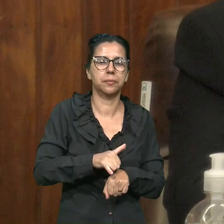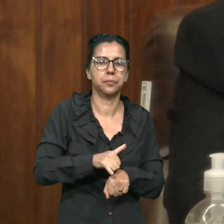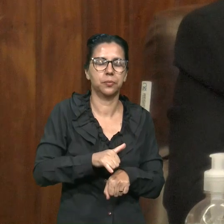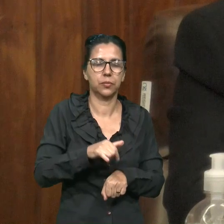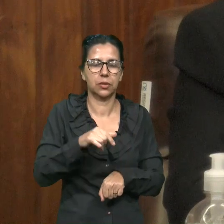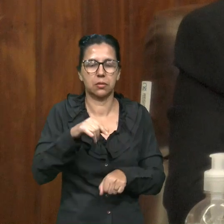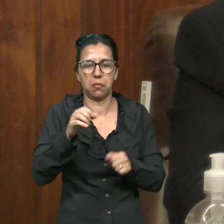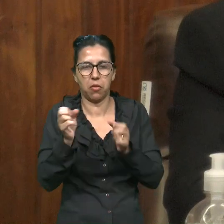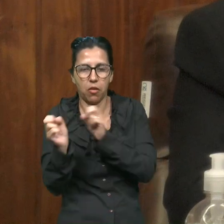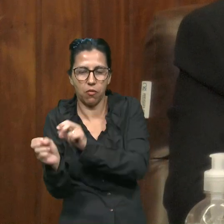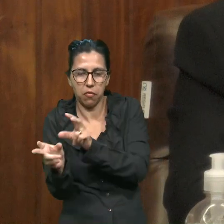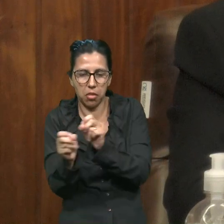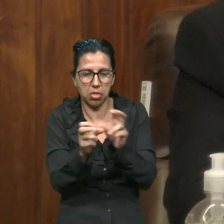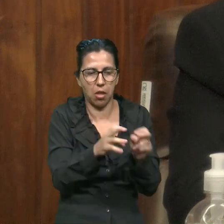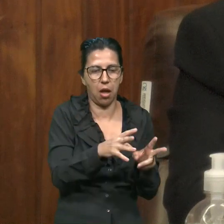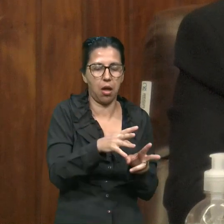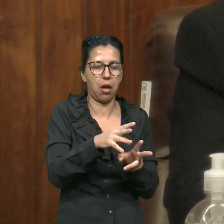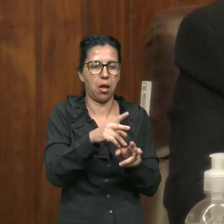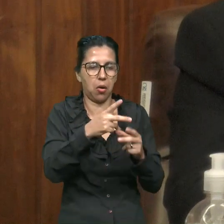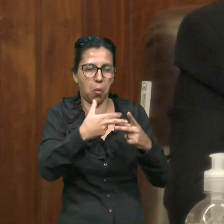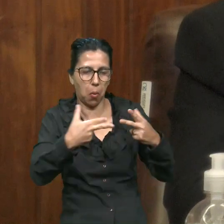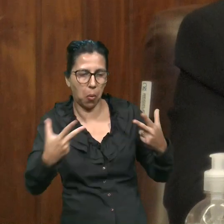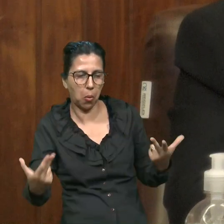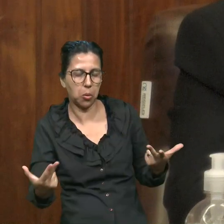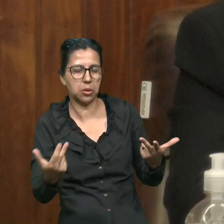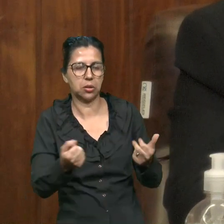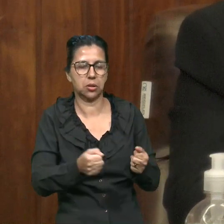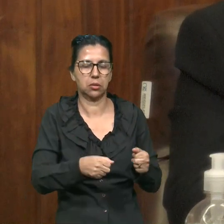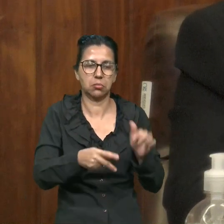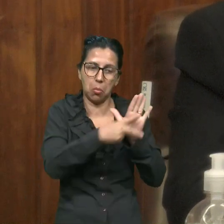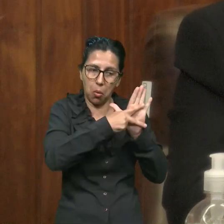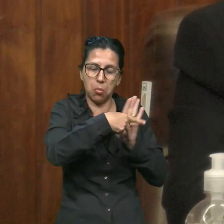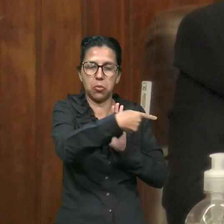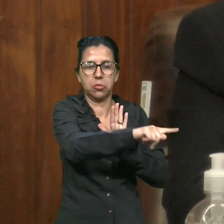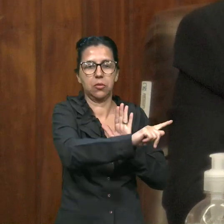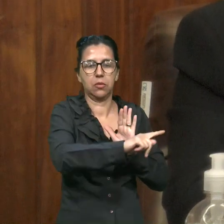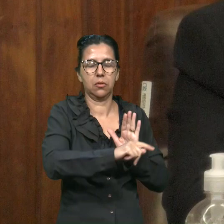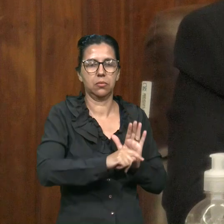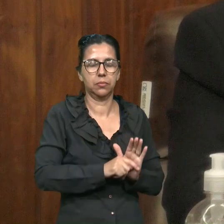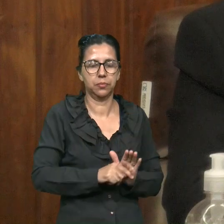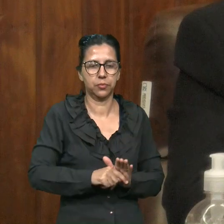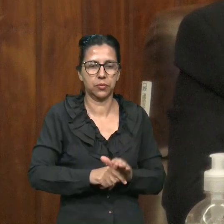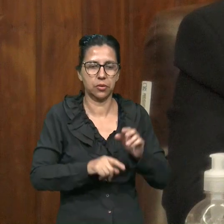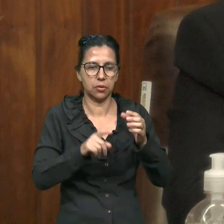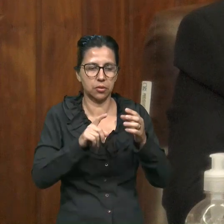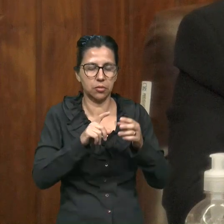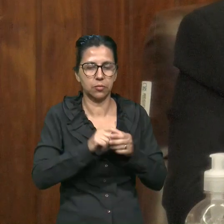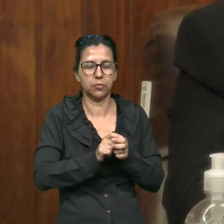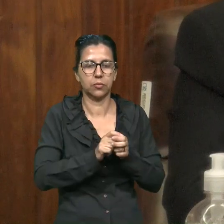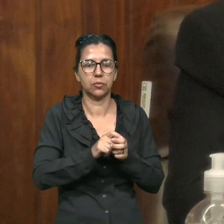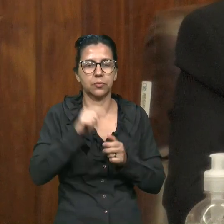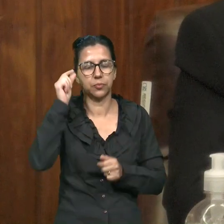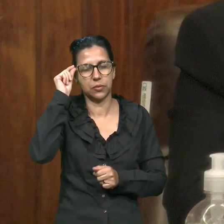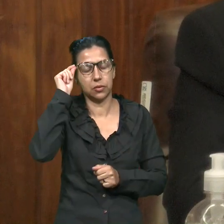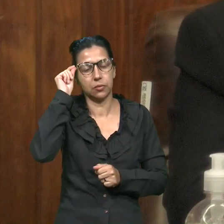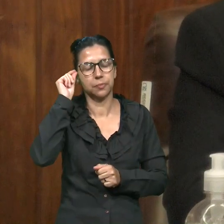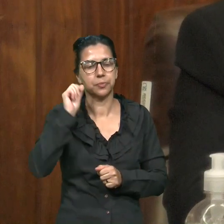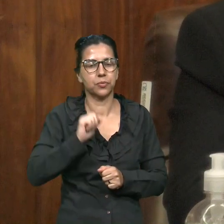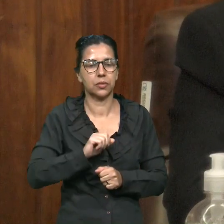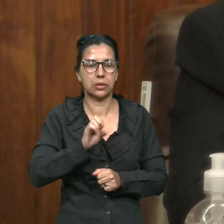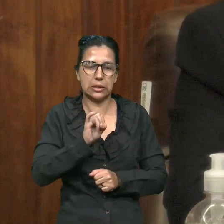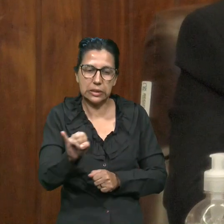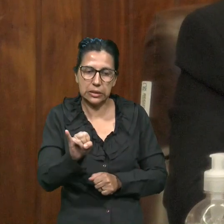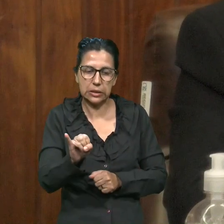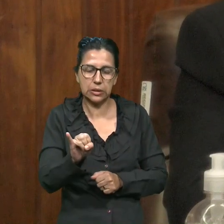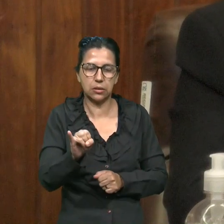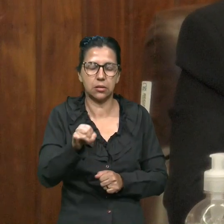aquisição de vendas ou bens ou mercadorias de contrato dela decorrente. Quinto, tornando por qualquer motivo